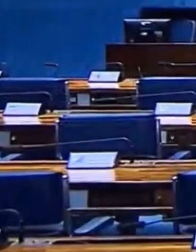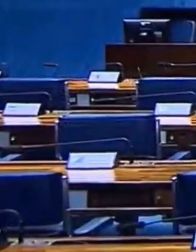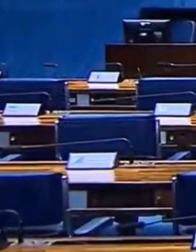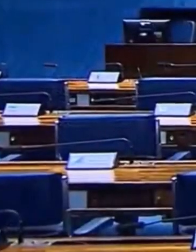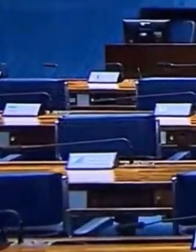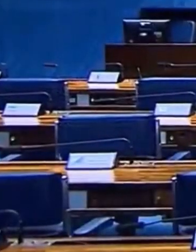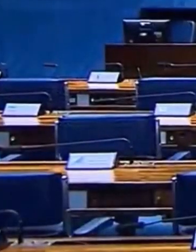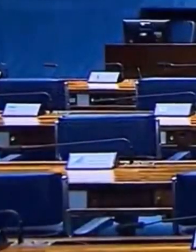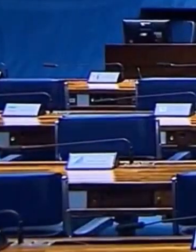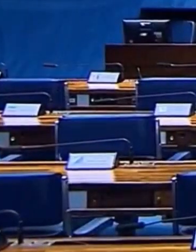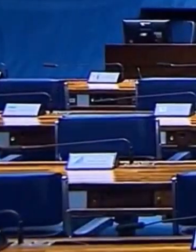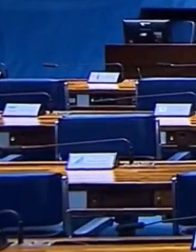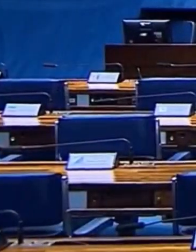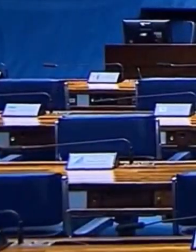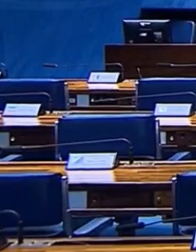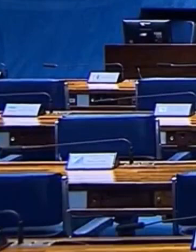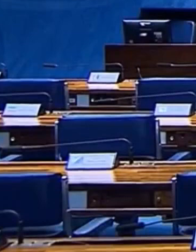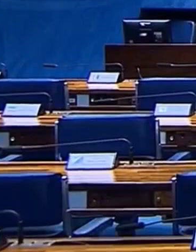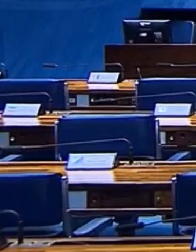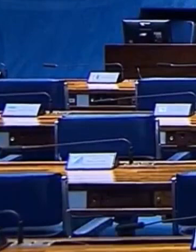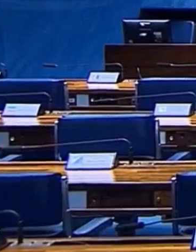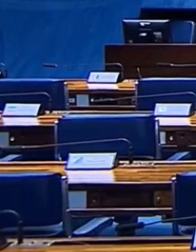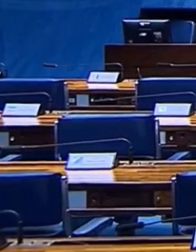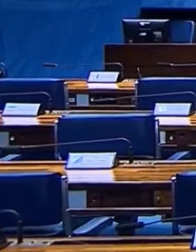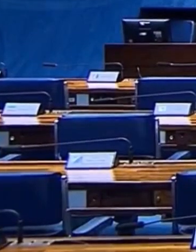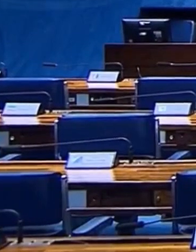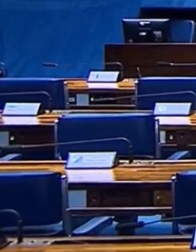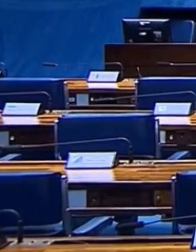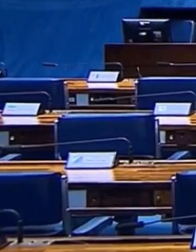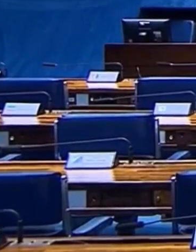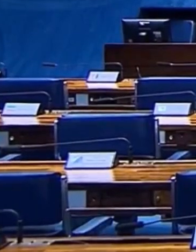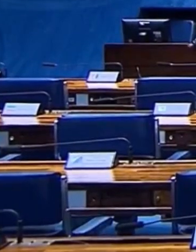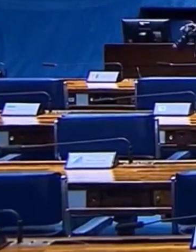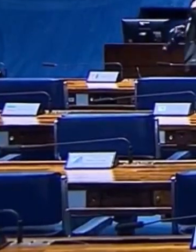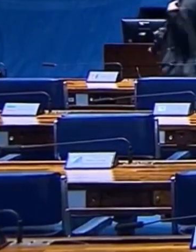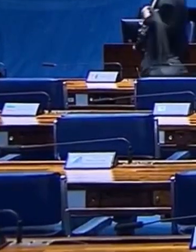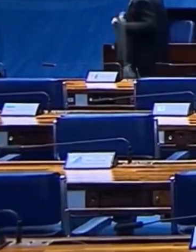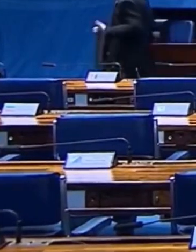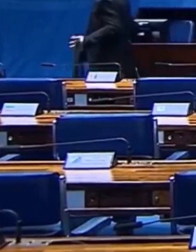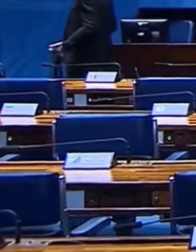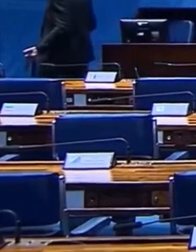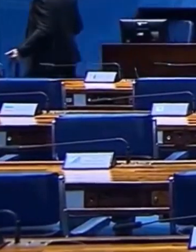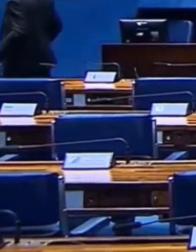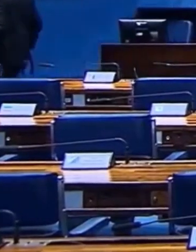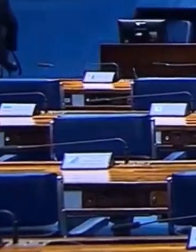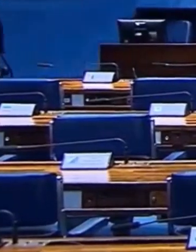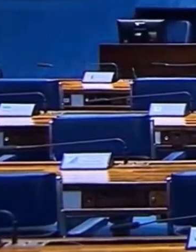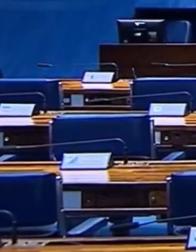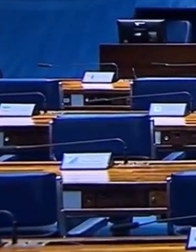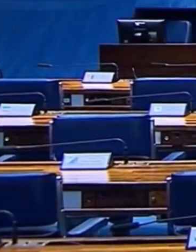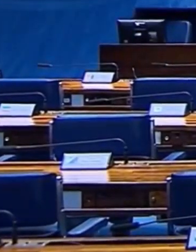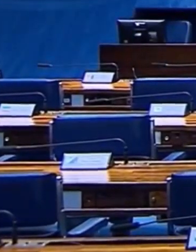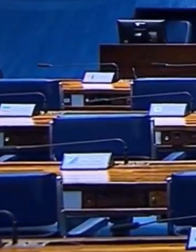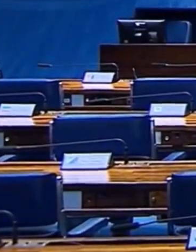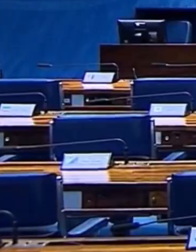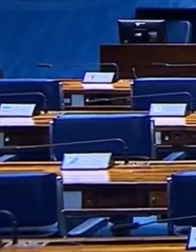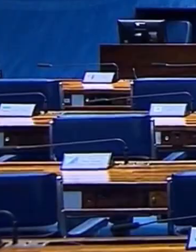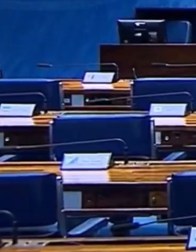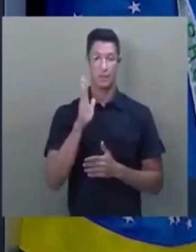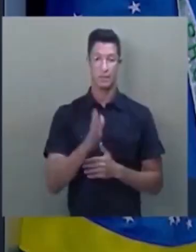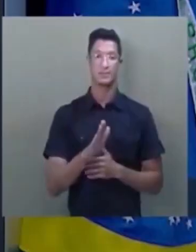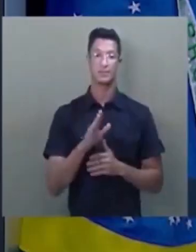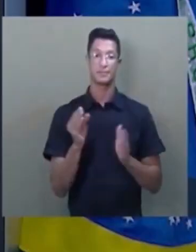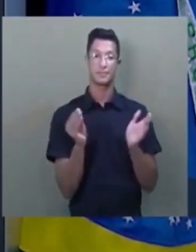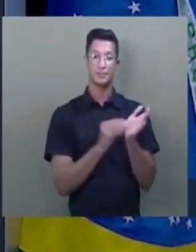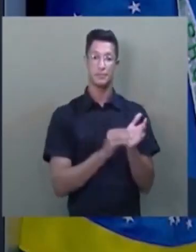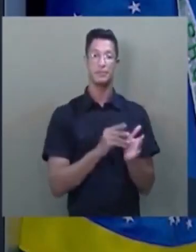Durante a sessão, os parlamentares discursaram a favor da criação de comissões para apurar os ataques em Brasília.